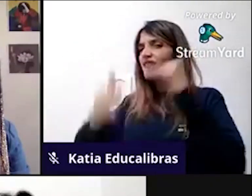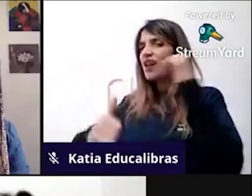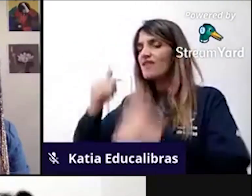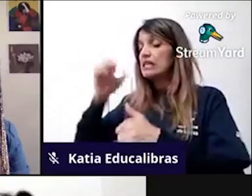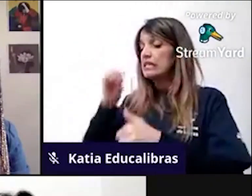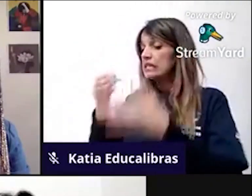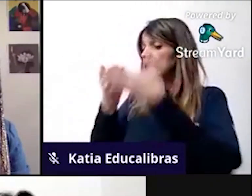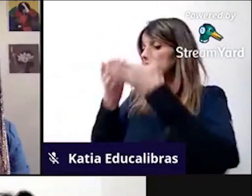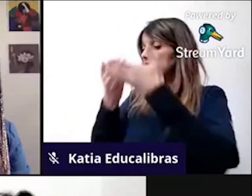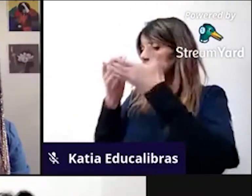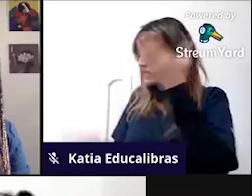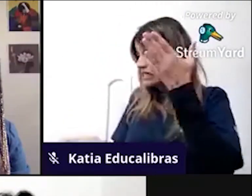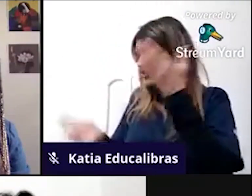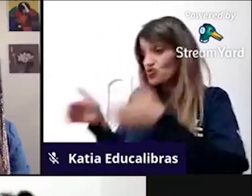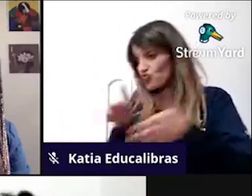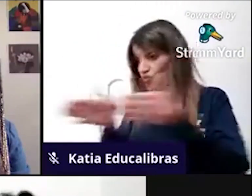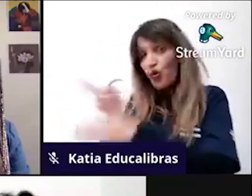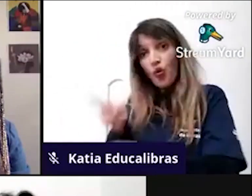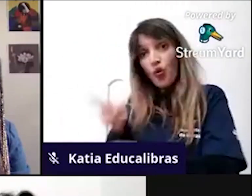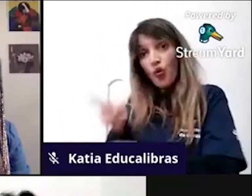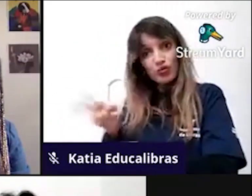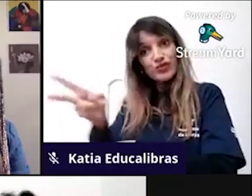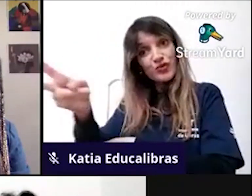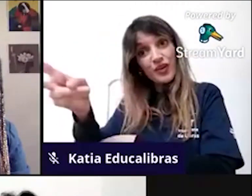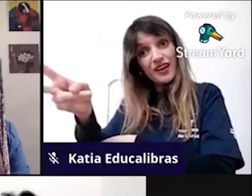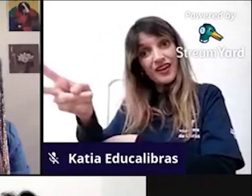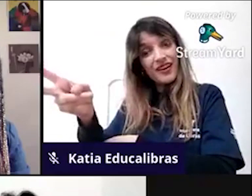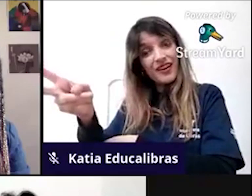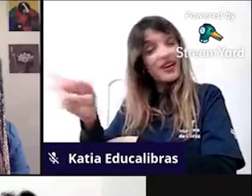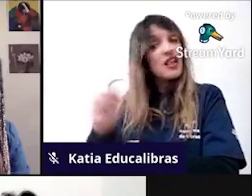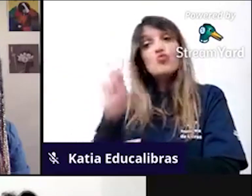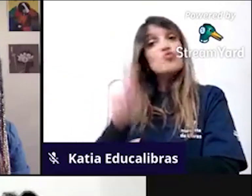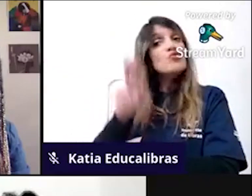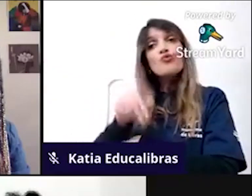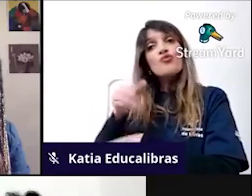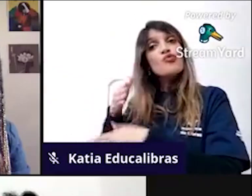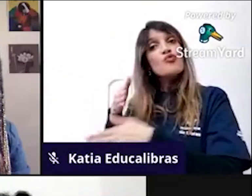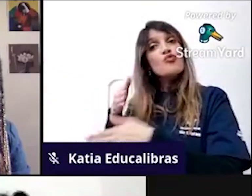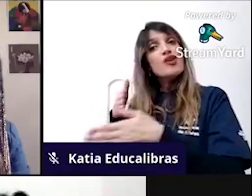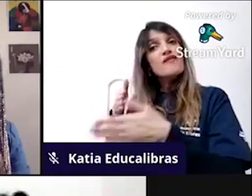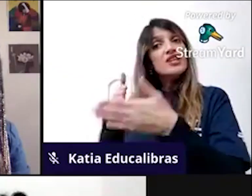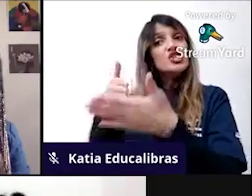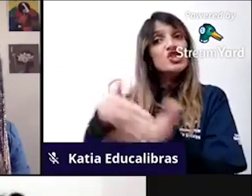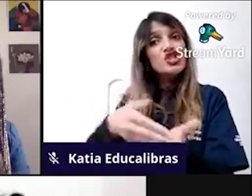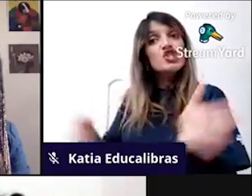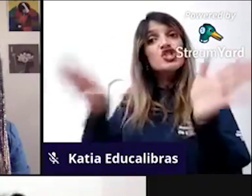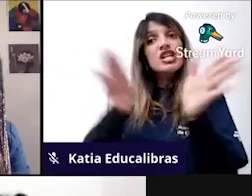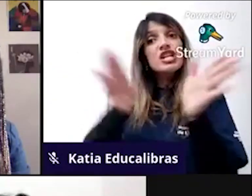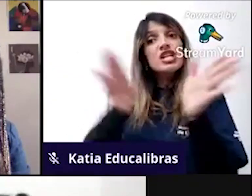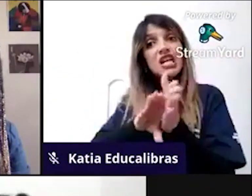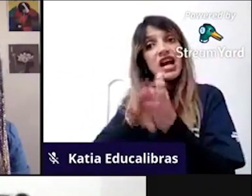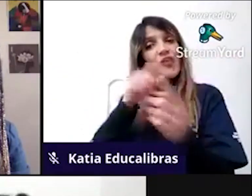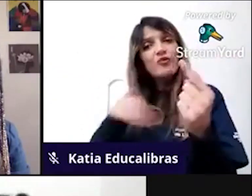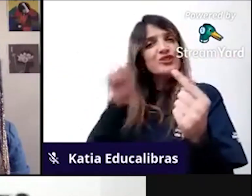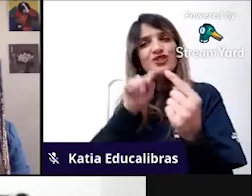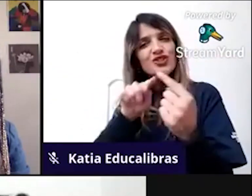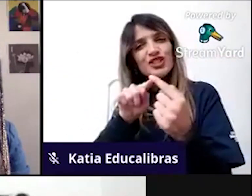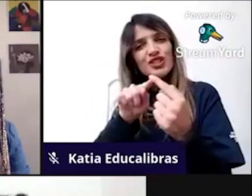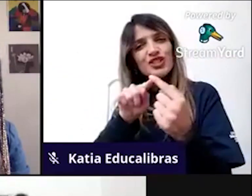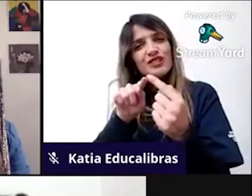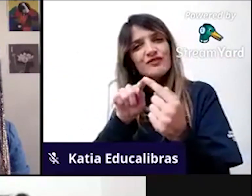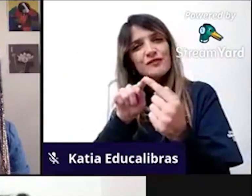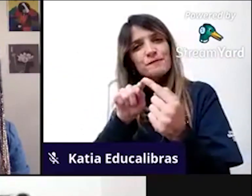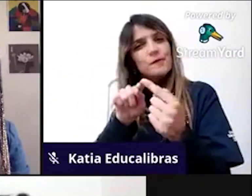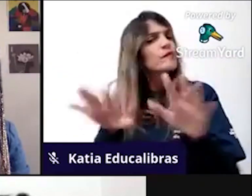seguir adiante, ele não vai alcançar o seu objetivo. E qual é o objetivo do rio?